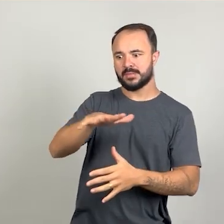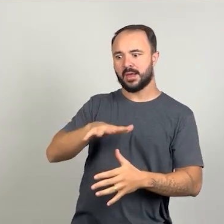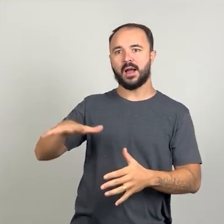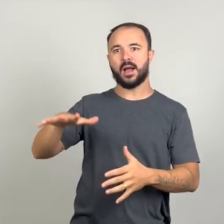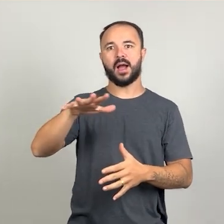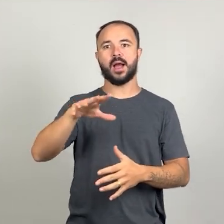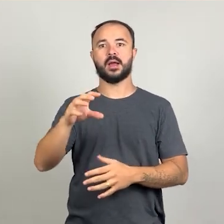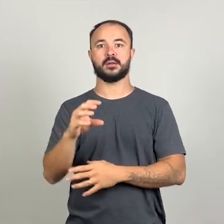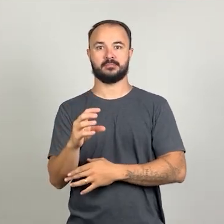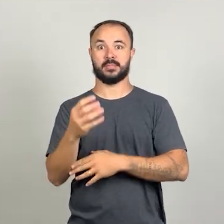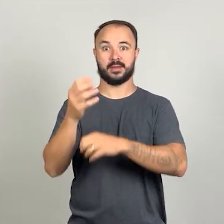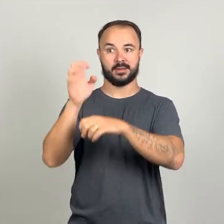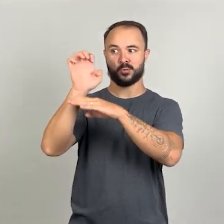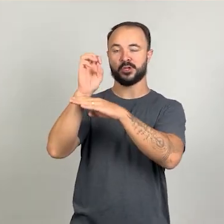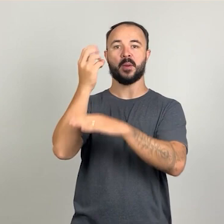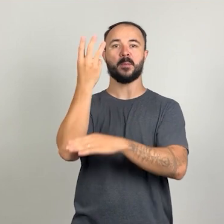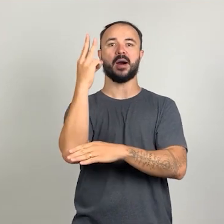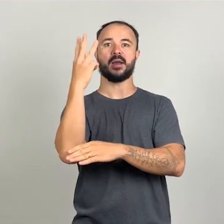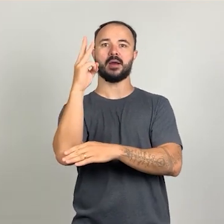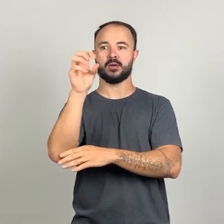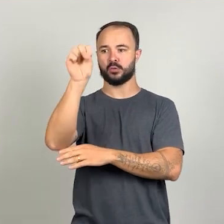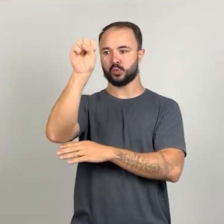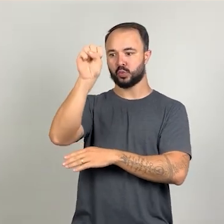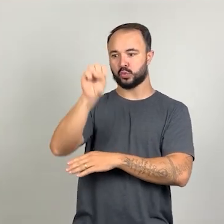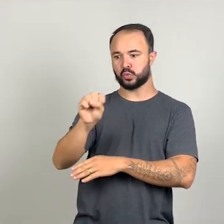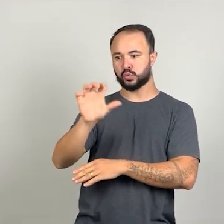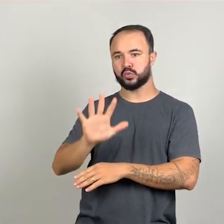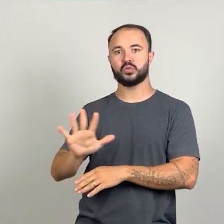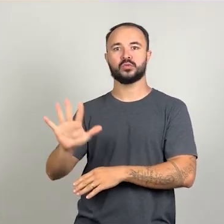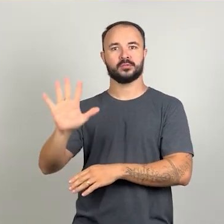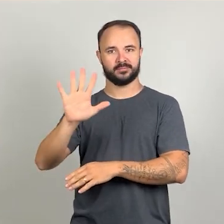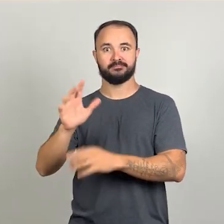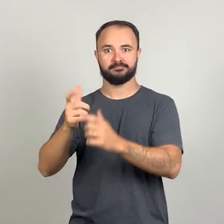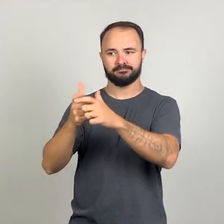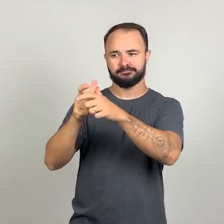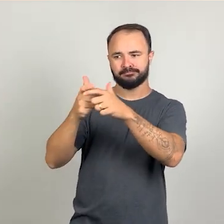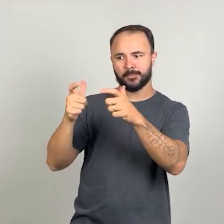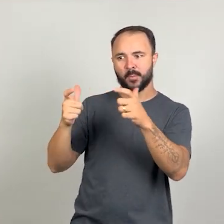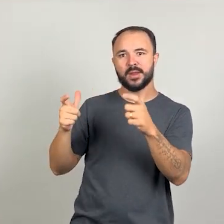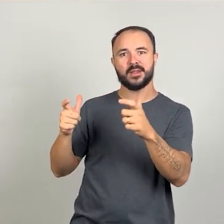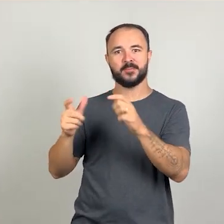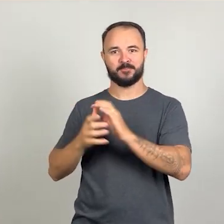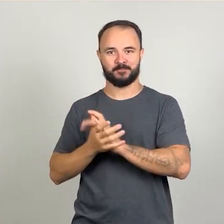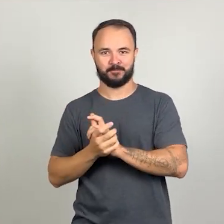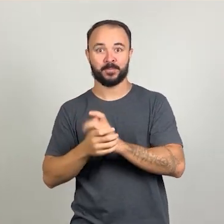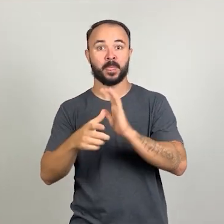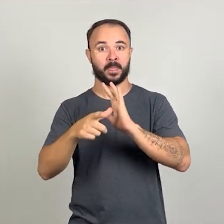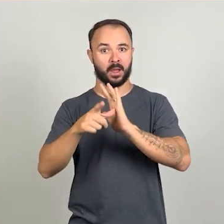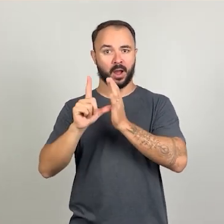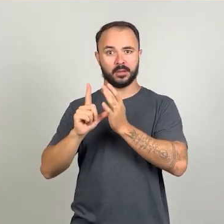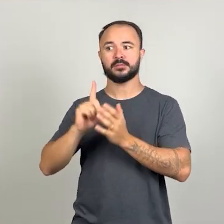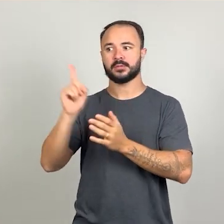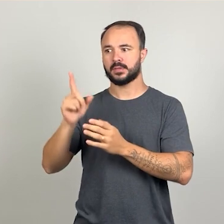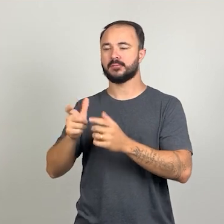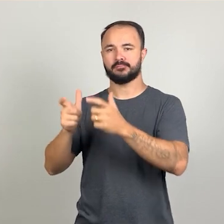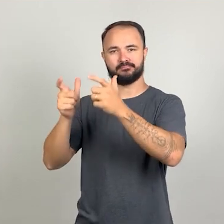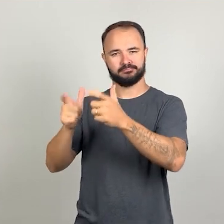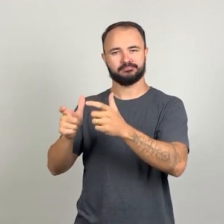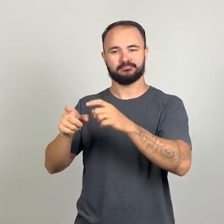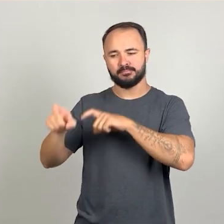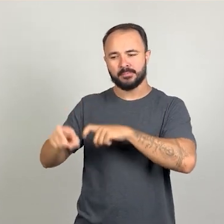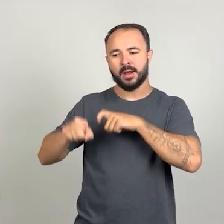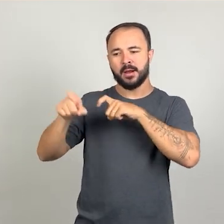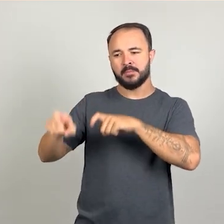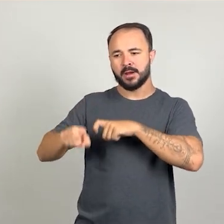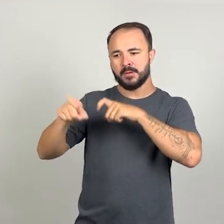parte sudoeste do nosso estado. As nossas terras, elas eram férteis e